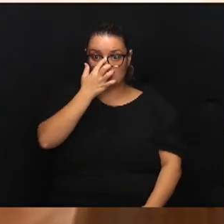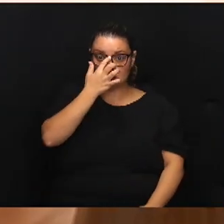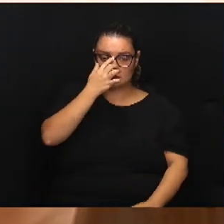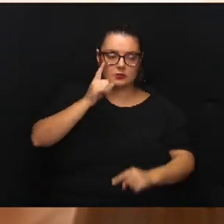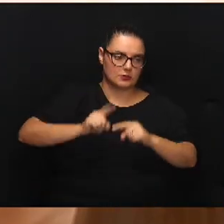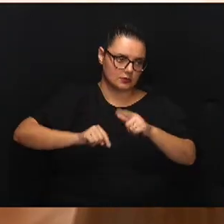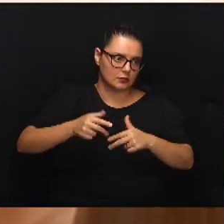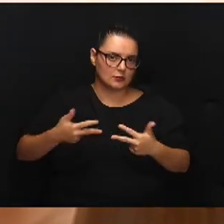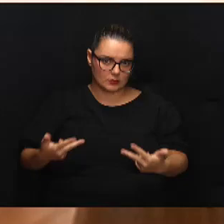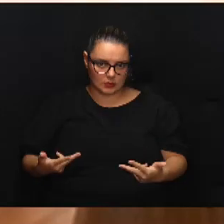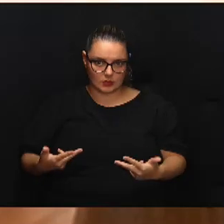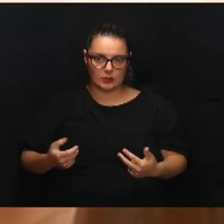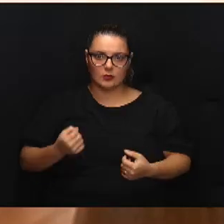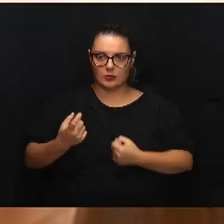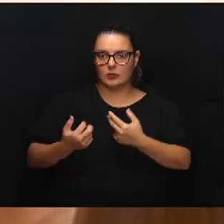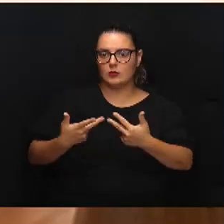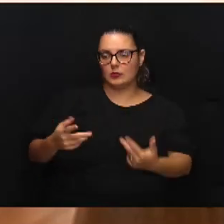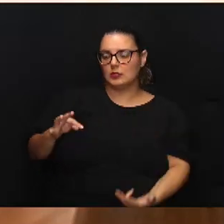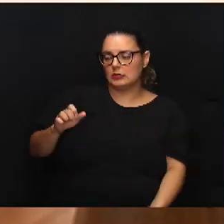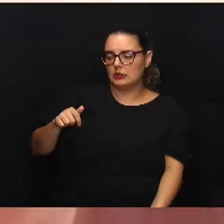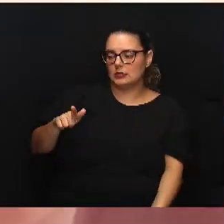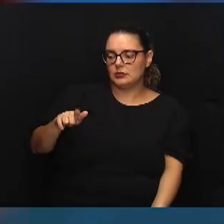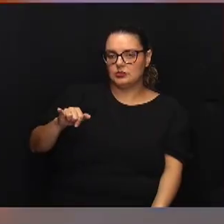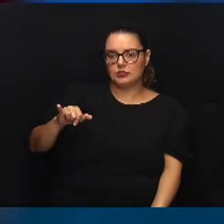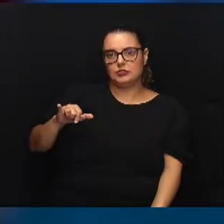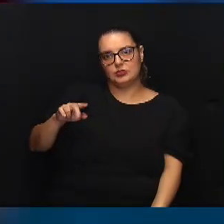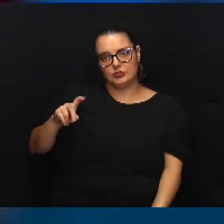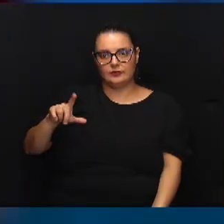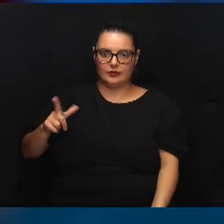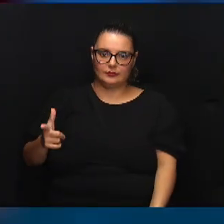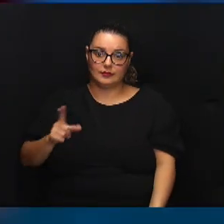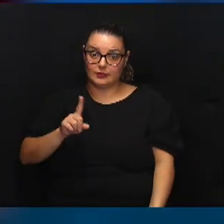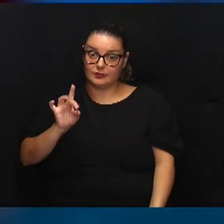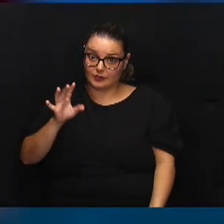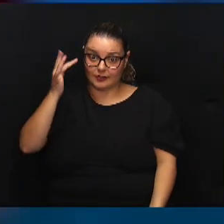produto, né? Sair com alguma coisa tangível e não só teoria também.